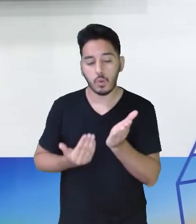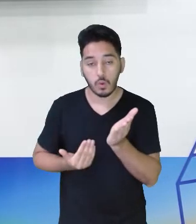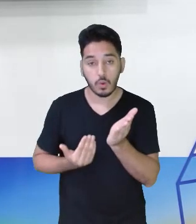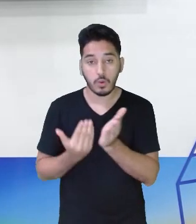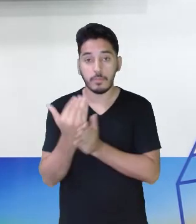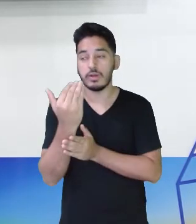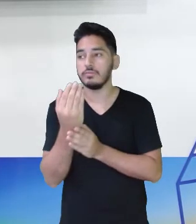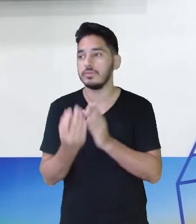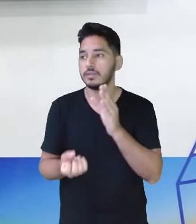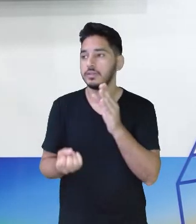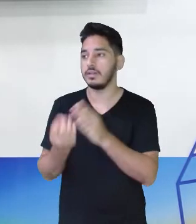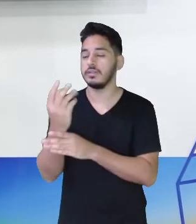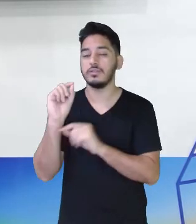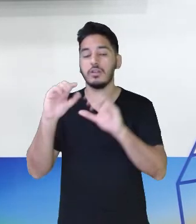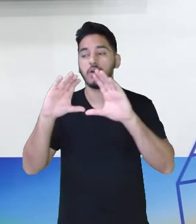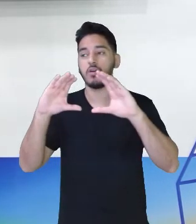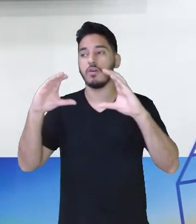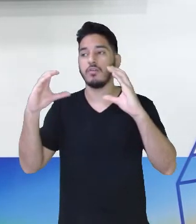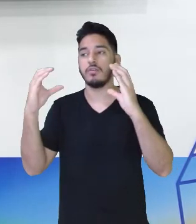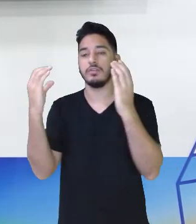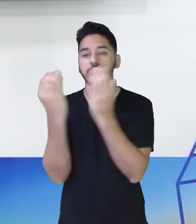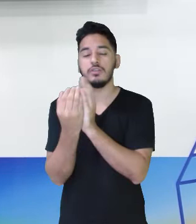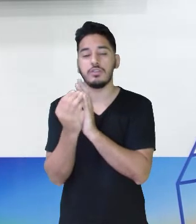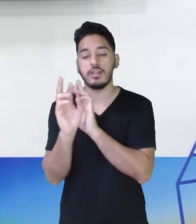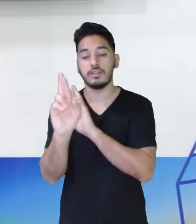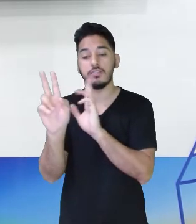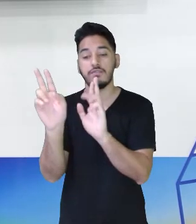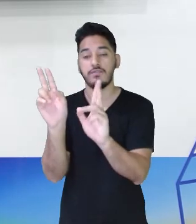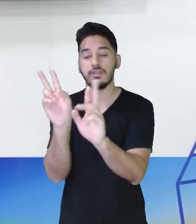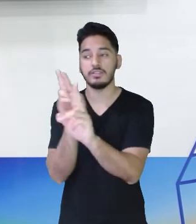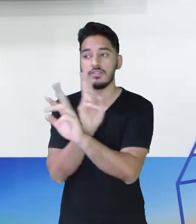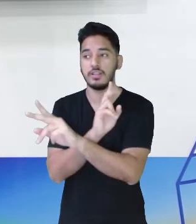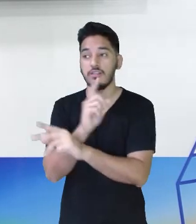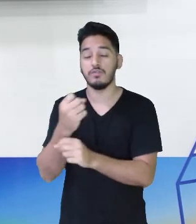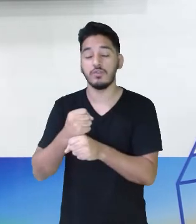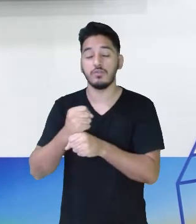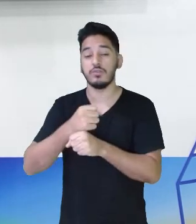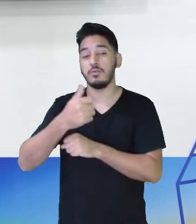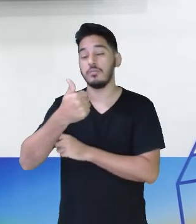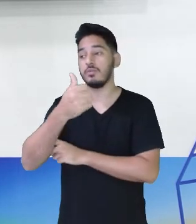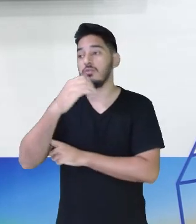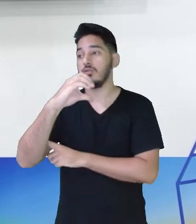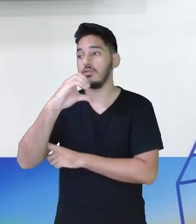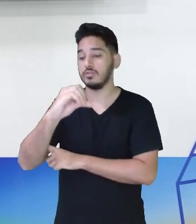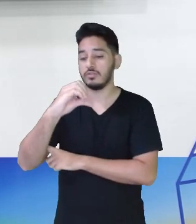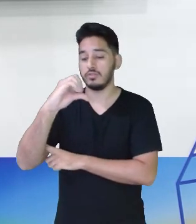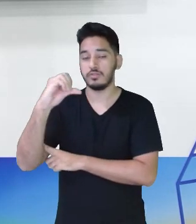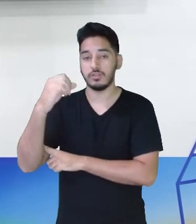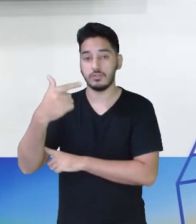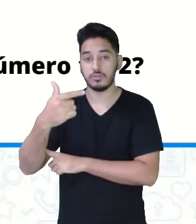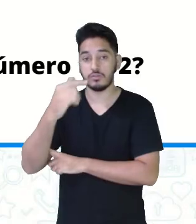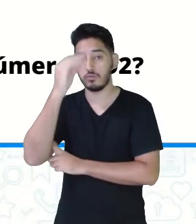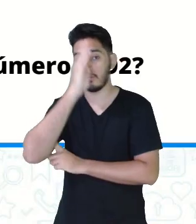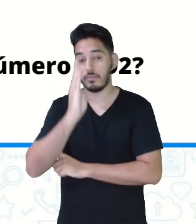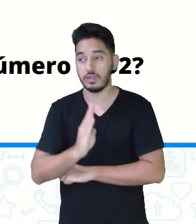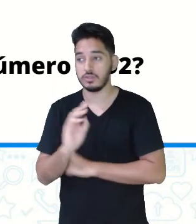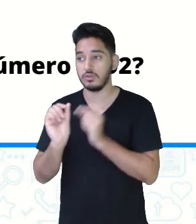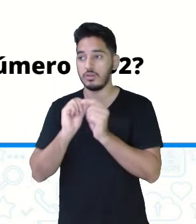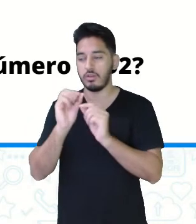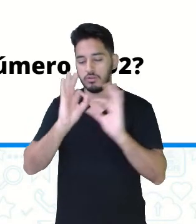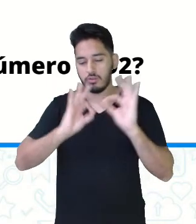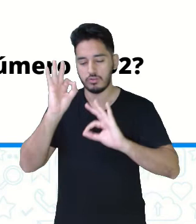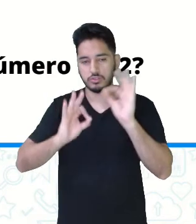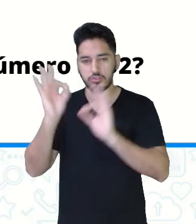para a criação da Convenção da Diversidade ocorreu em 1992, quando o Brasil organizou e sediou